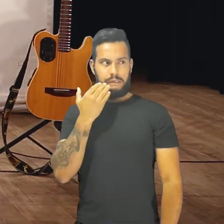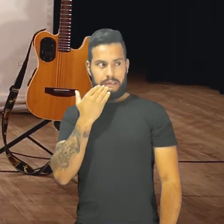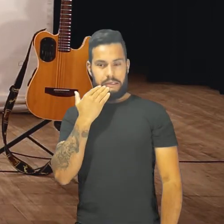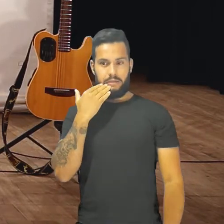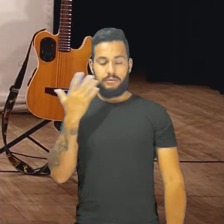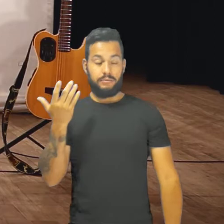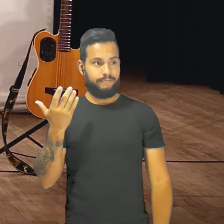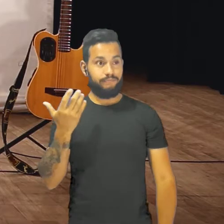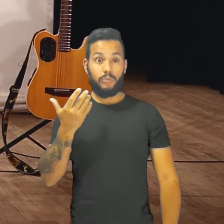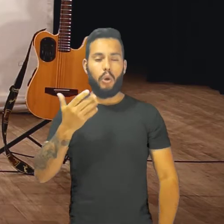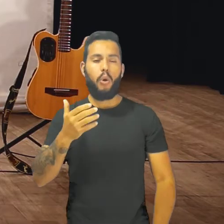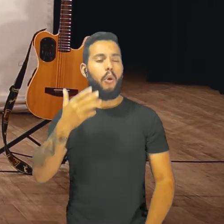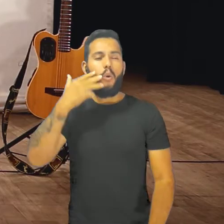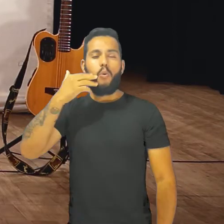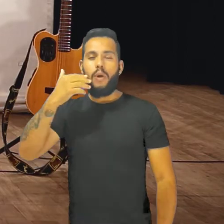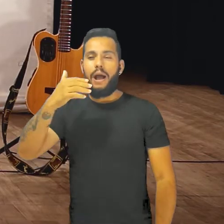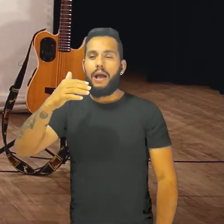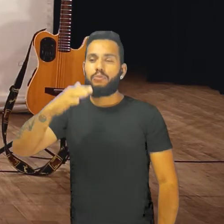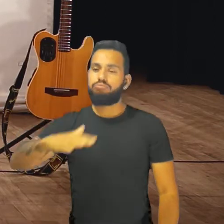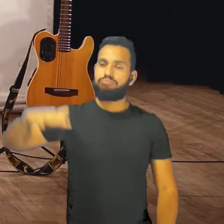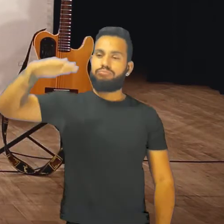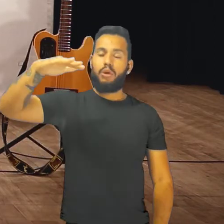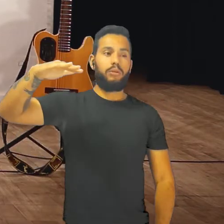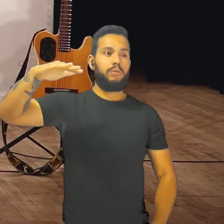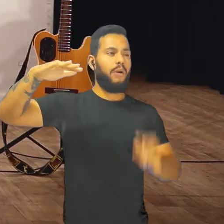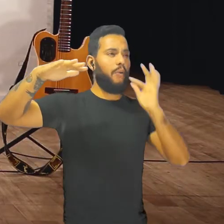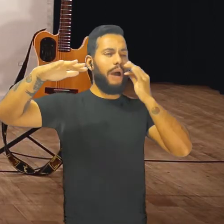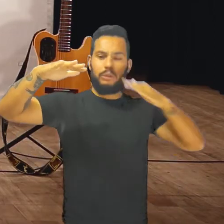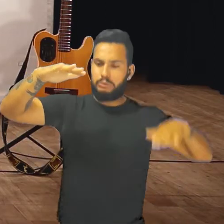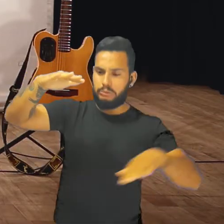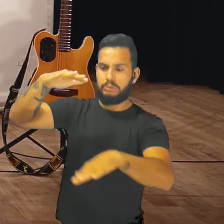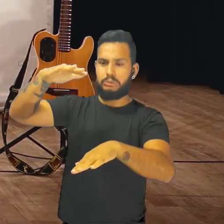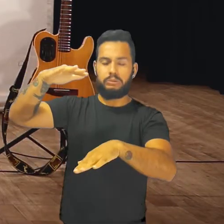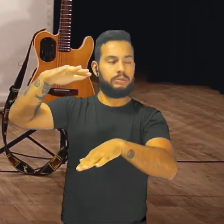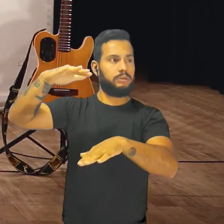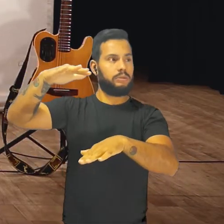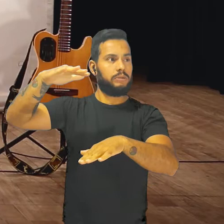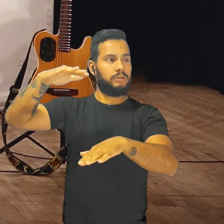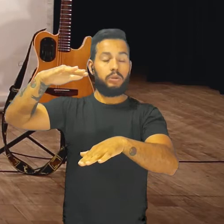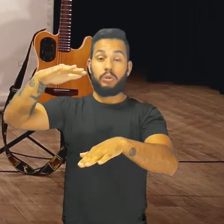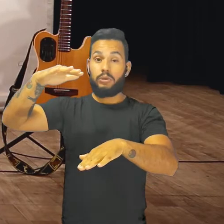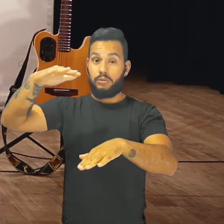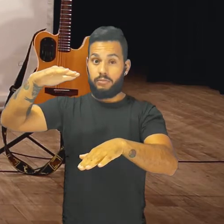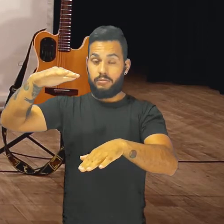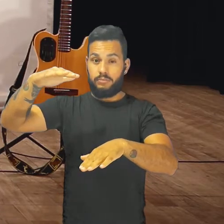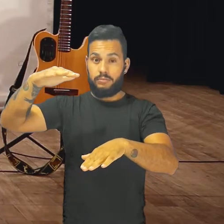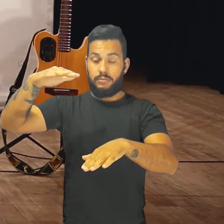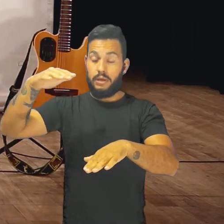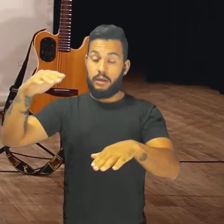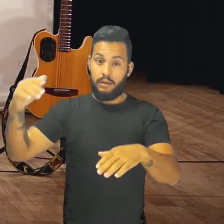O gato no sótão, o rato no porão. O gato na bota, o rato na